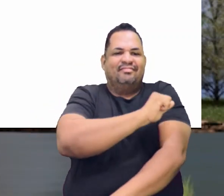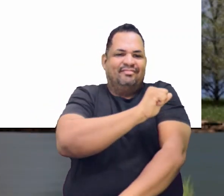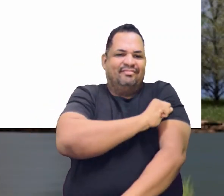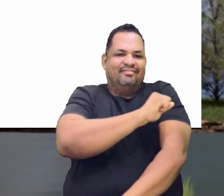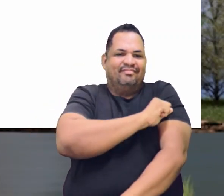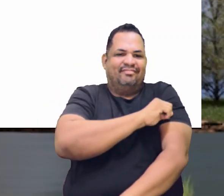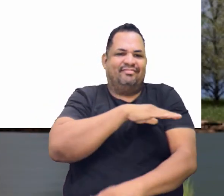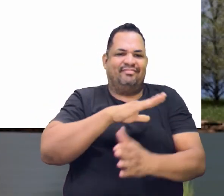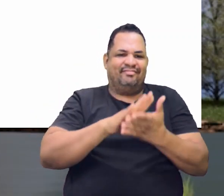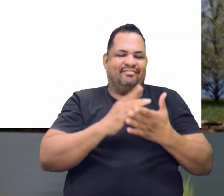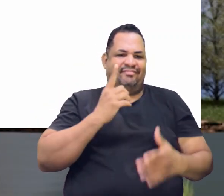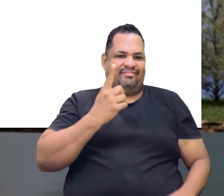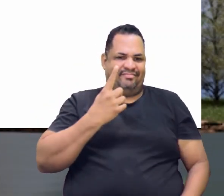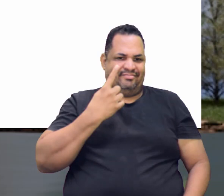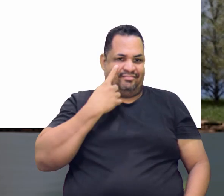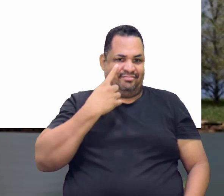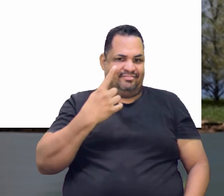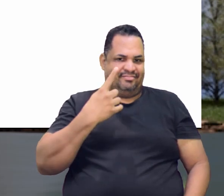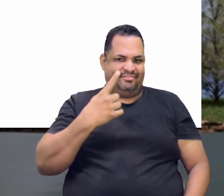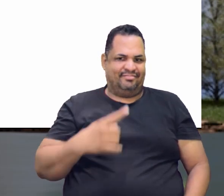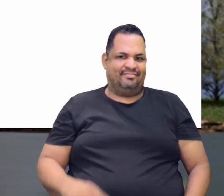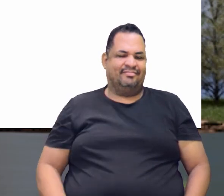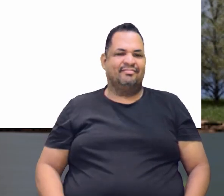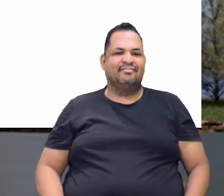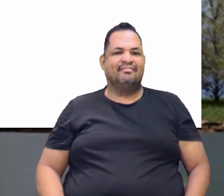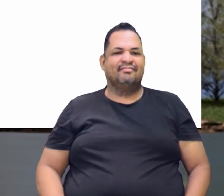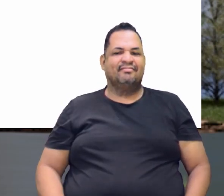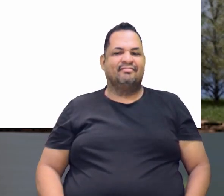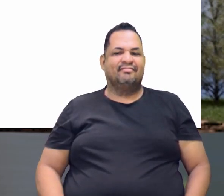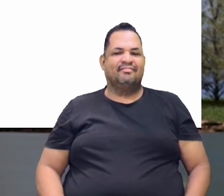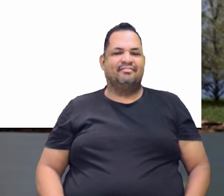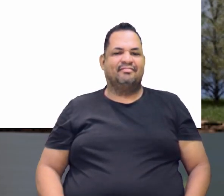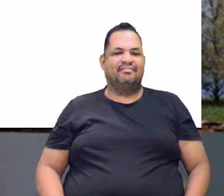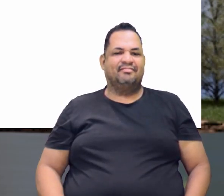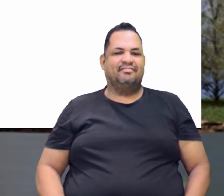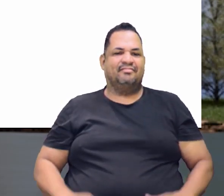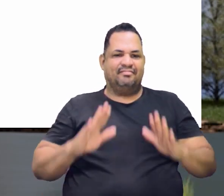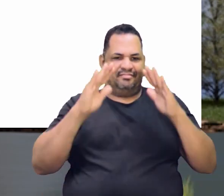Aluno, para você, olha para mim aqui, olha para mim.